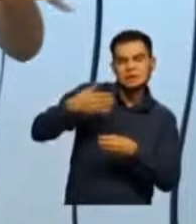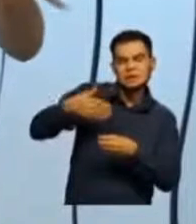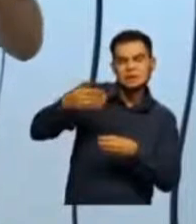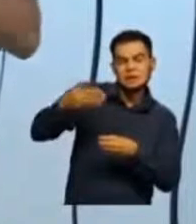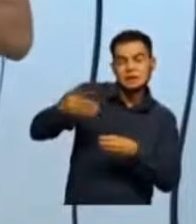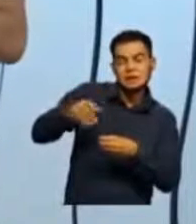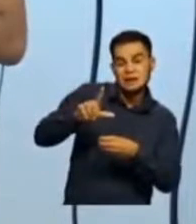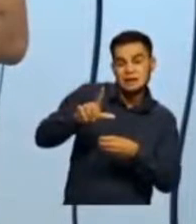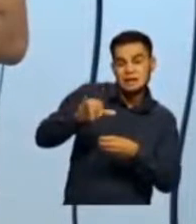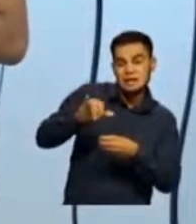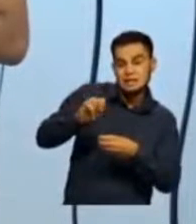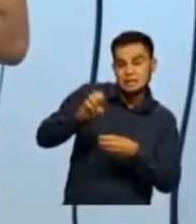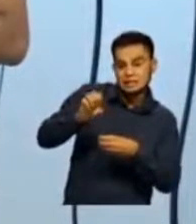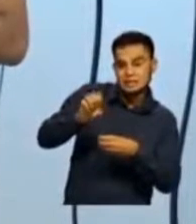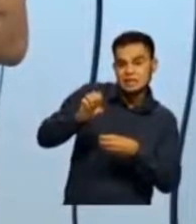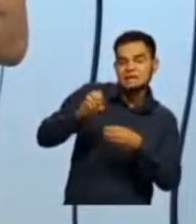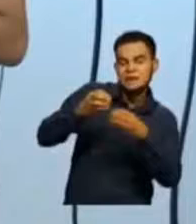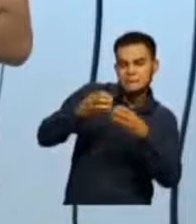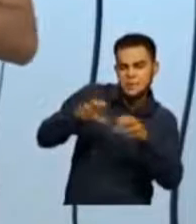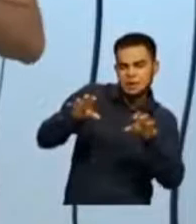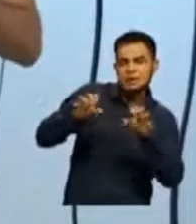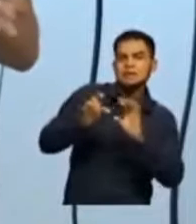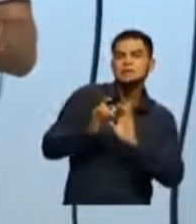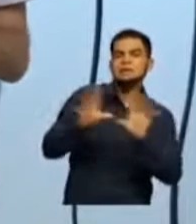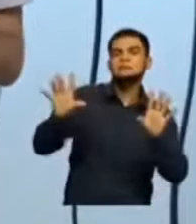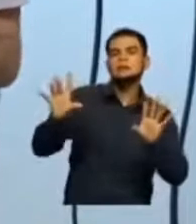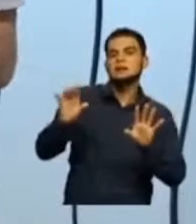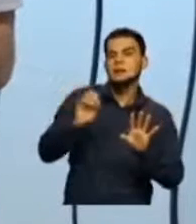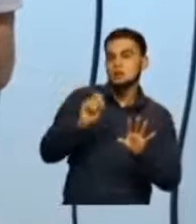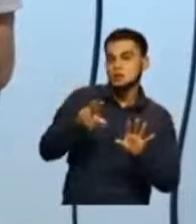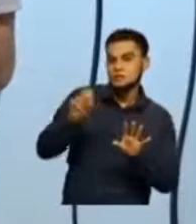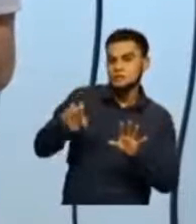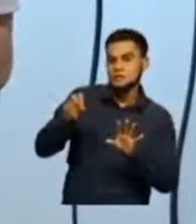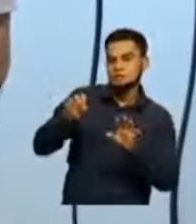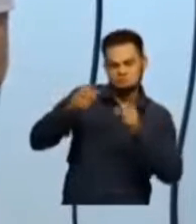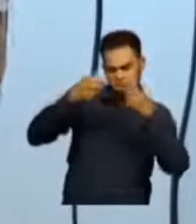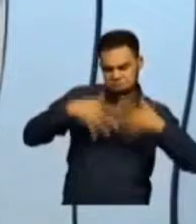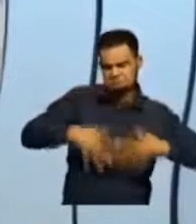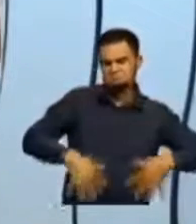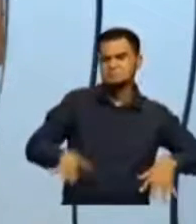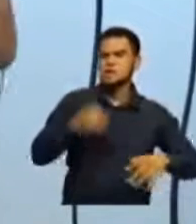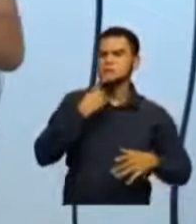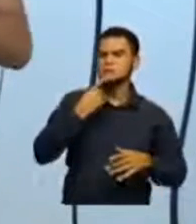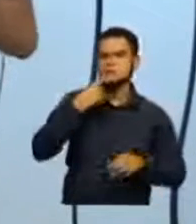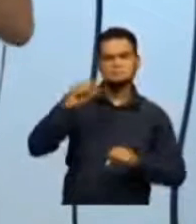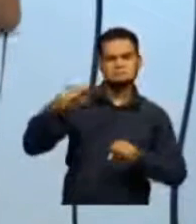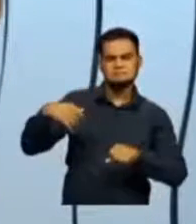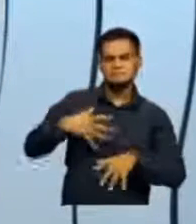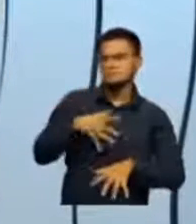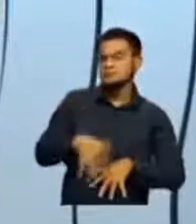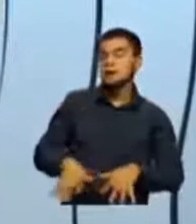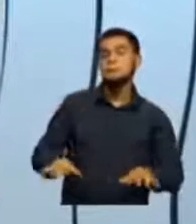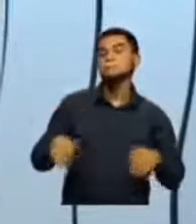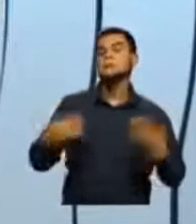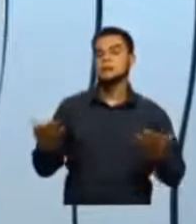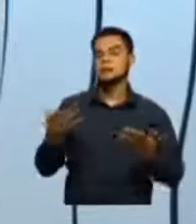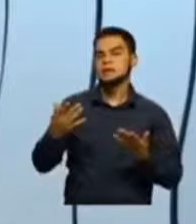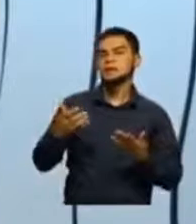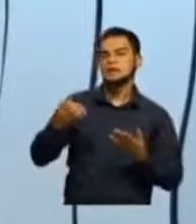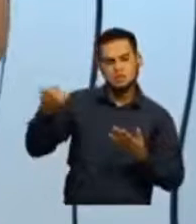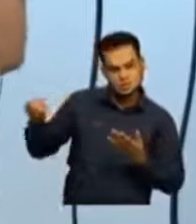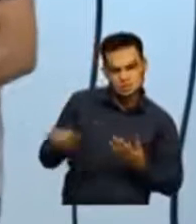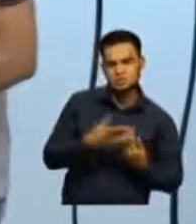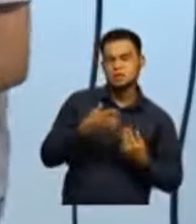libera esses vírus na corrente sanguínea ou no organismo, para que novos vírus infectem